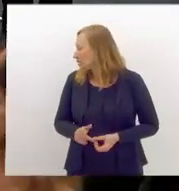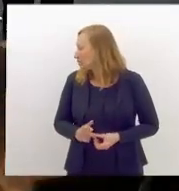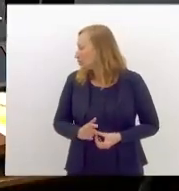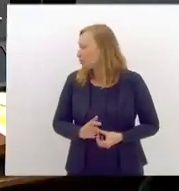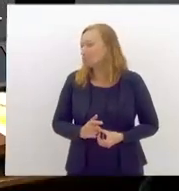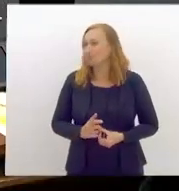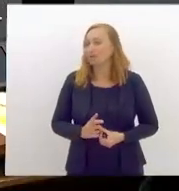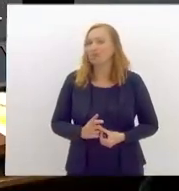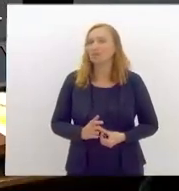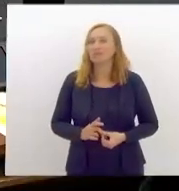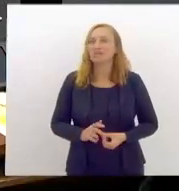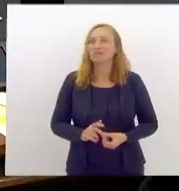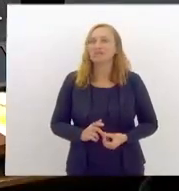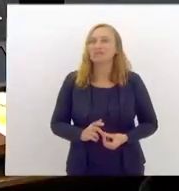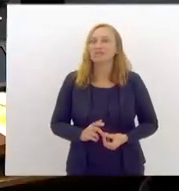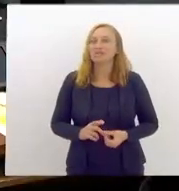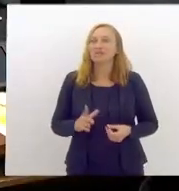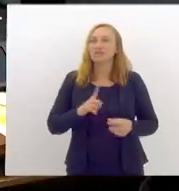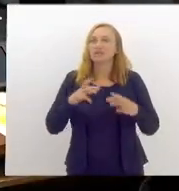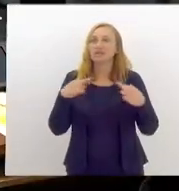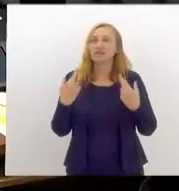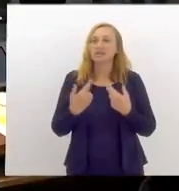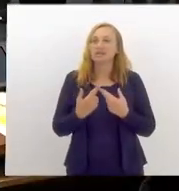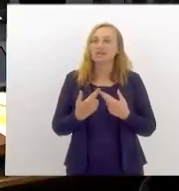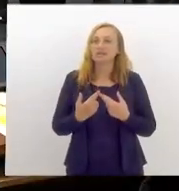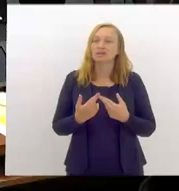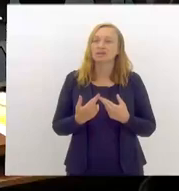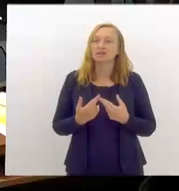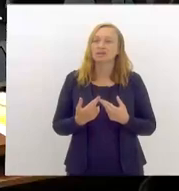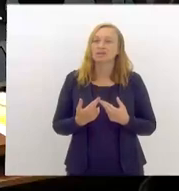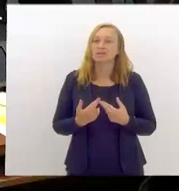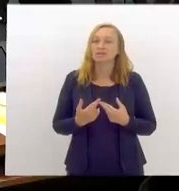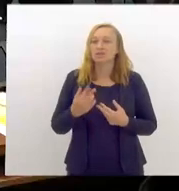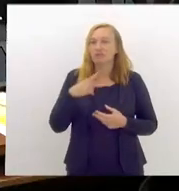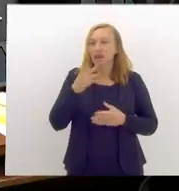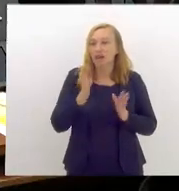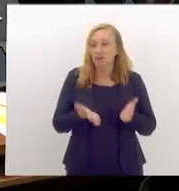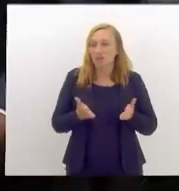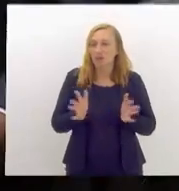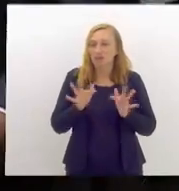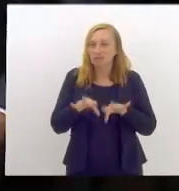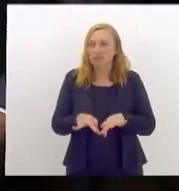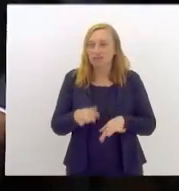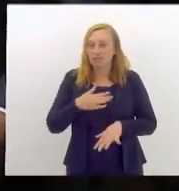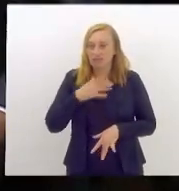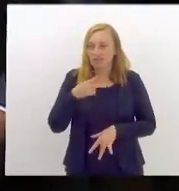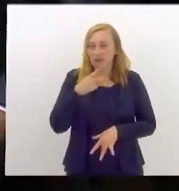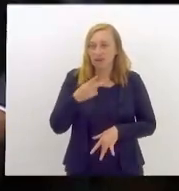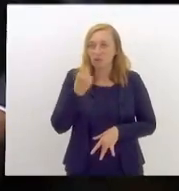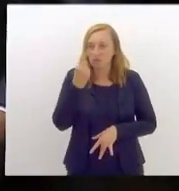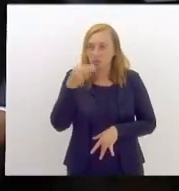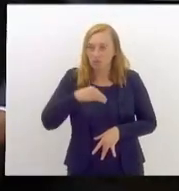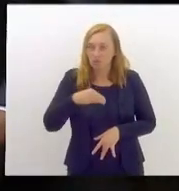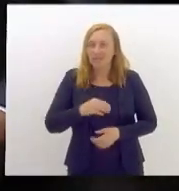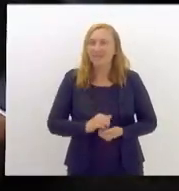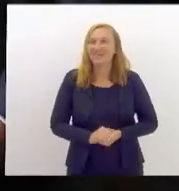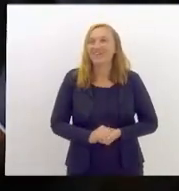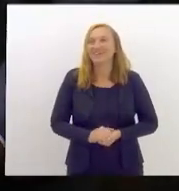só porque eu tenho uma reunião sobre eu falar agora encerrar na minha fala Senhor